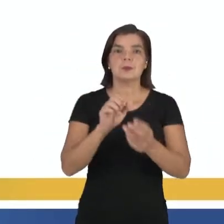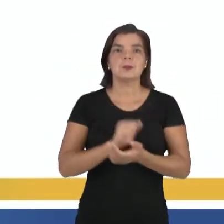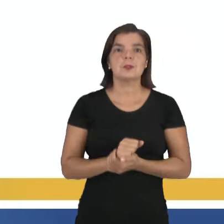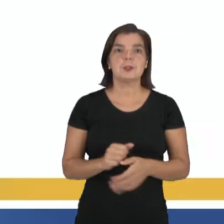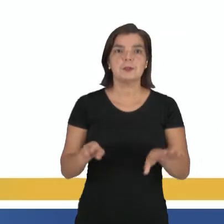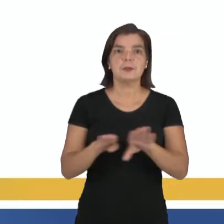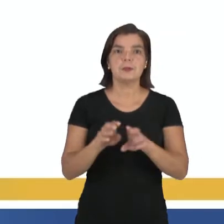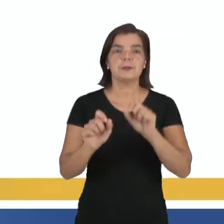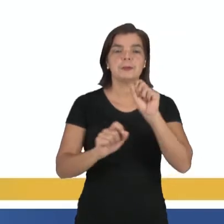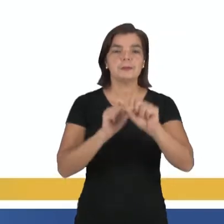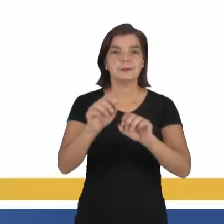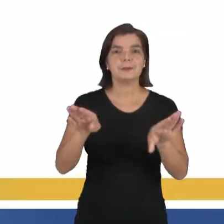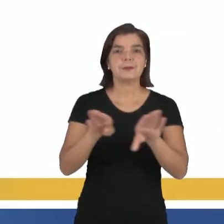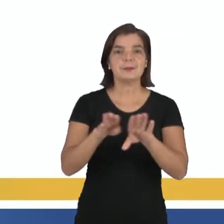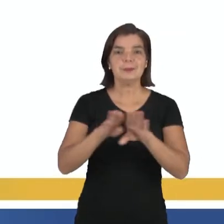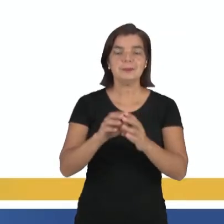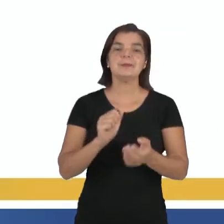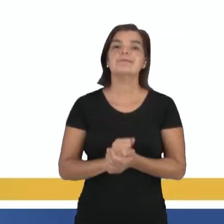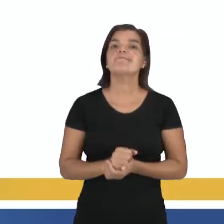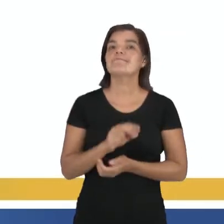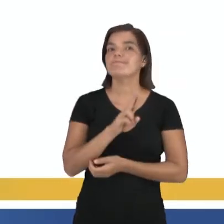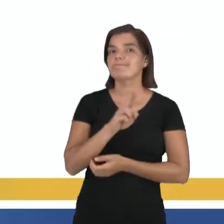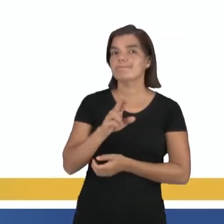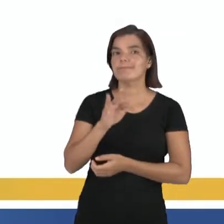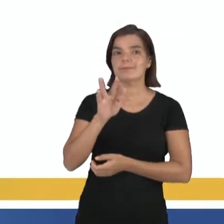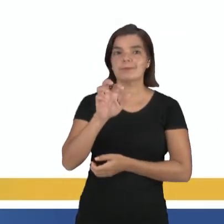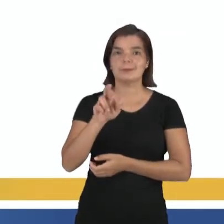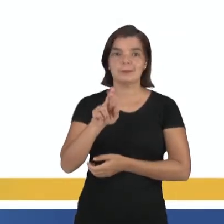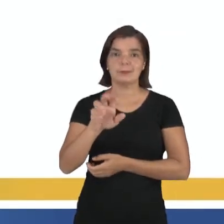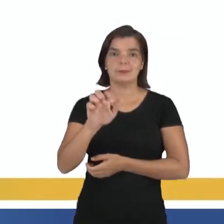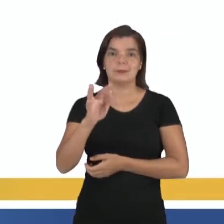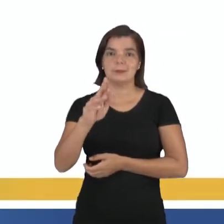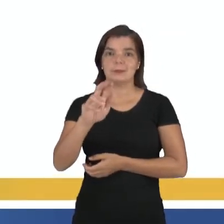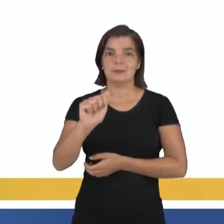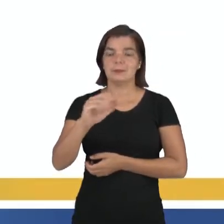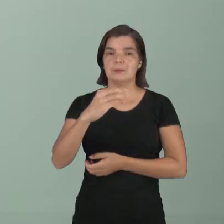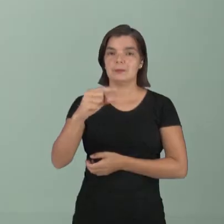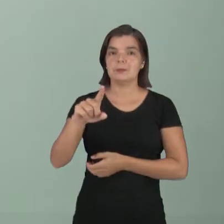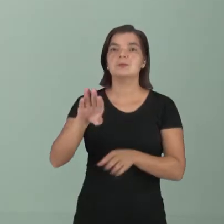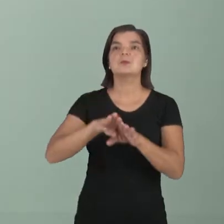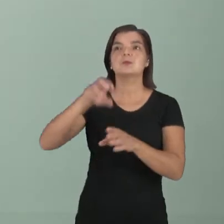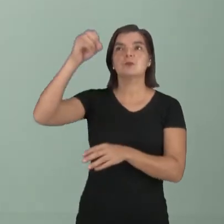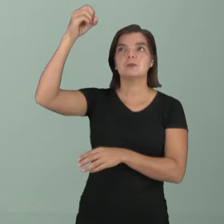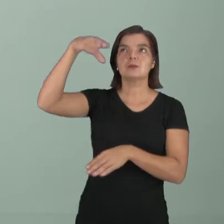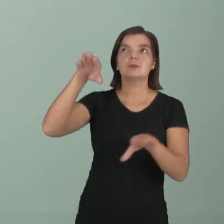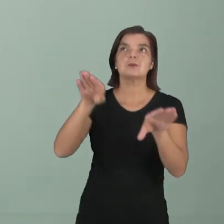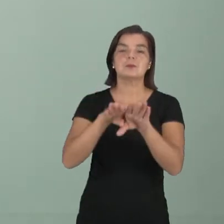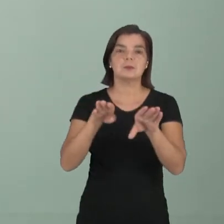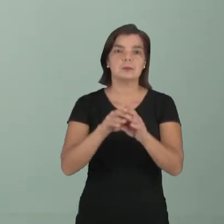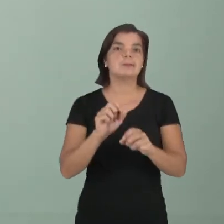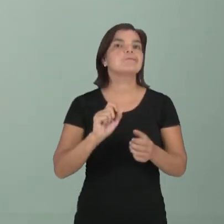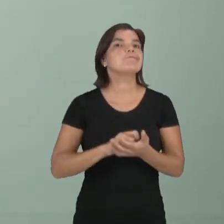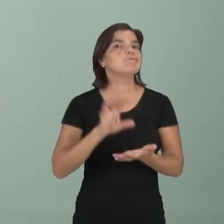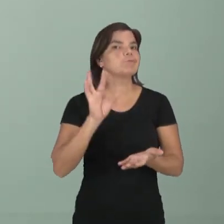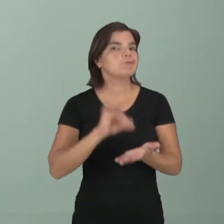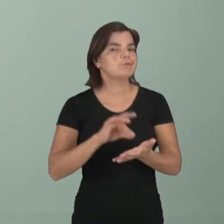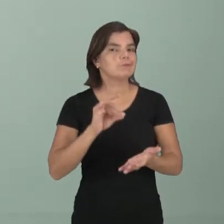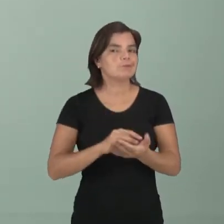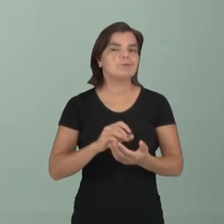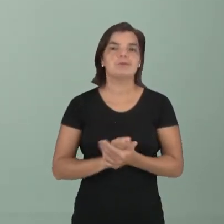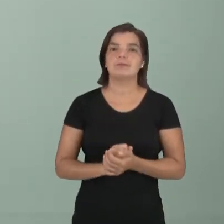velocidade da luz, esse fenômeno a gente vai chamar de refração, o raio de luz refratado, que é aquele que de fato